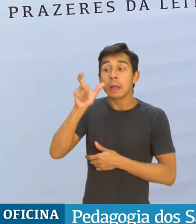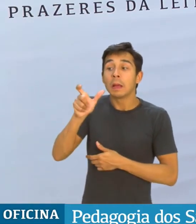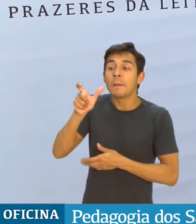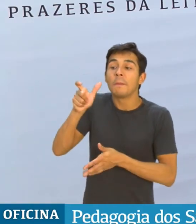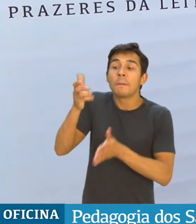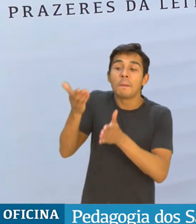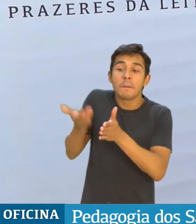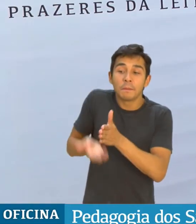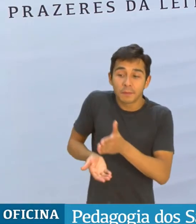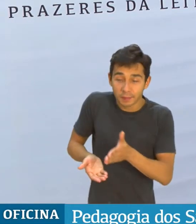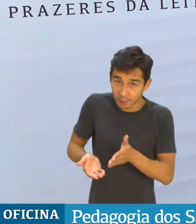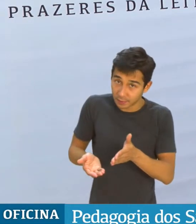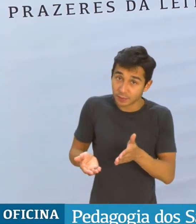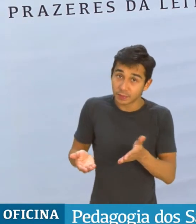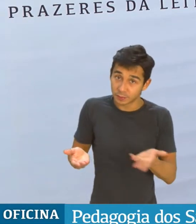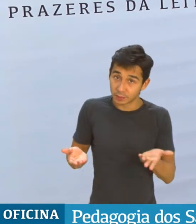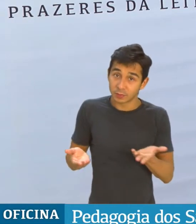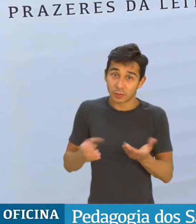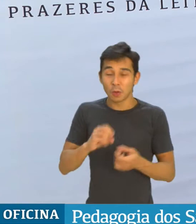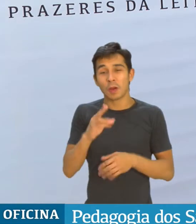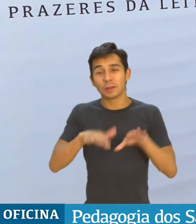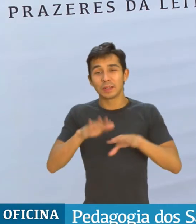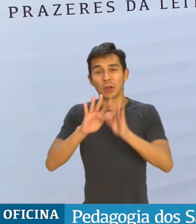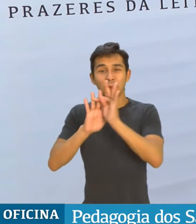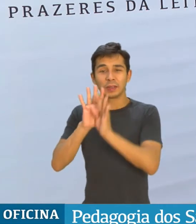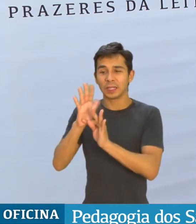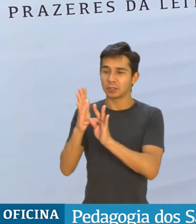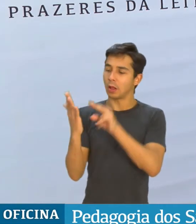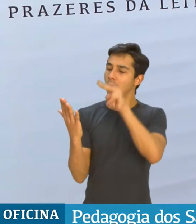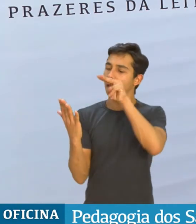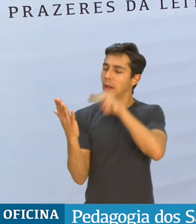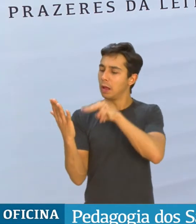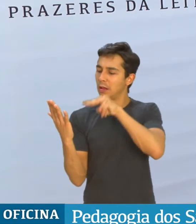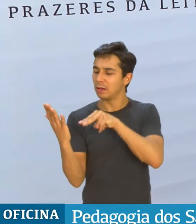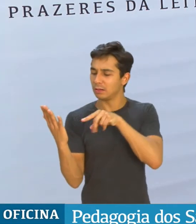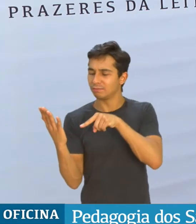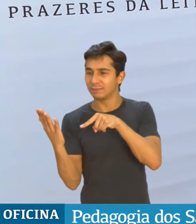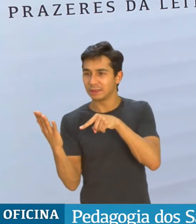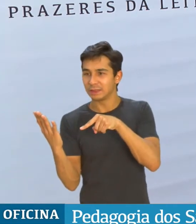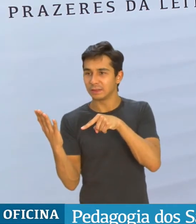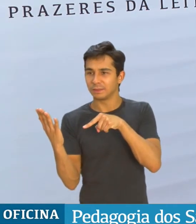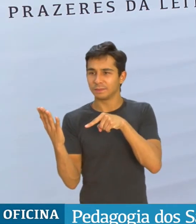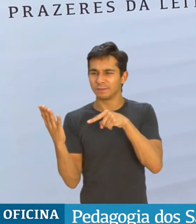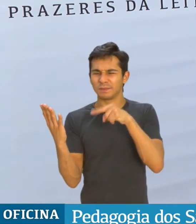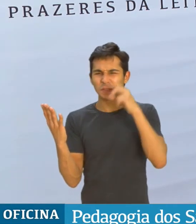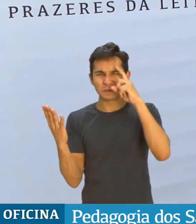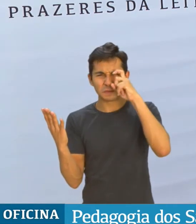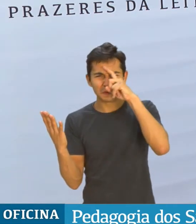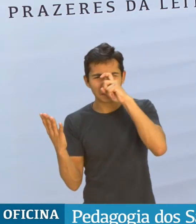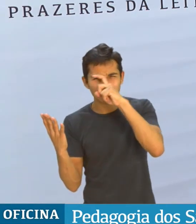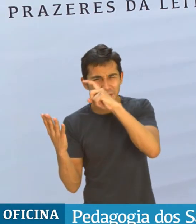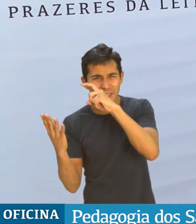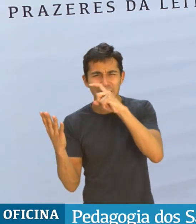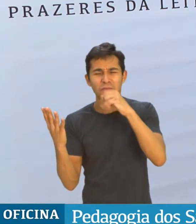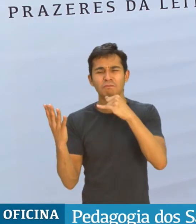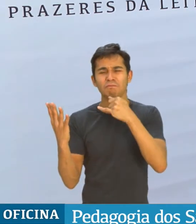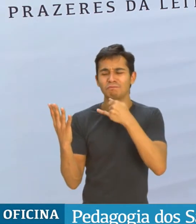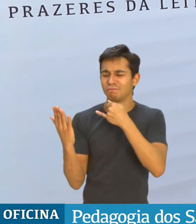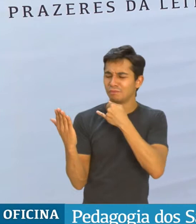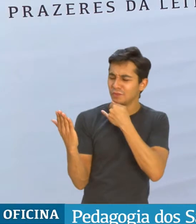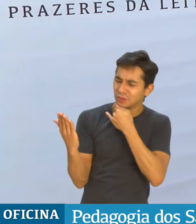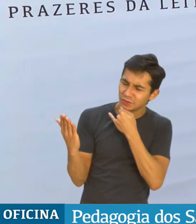apresentações que cai tanto por conta do texto, de ser um texto intenso, trágico ou dramático,